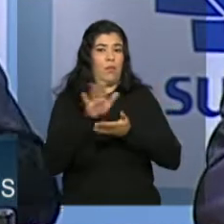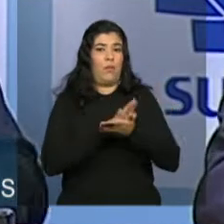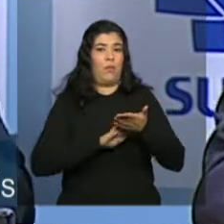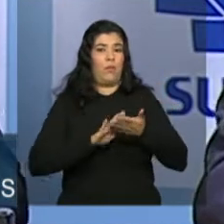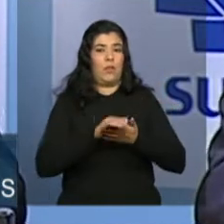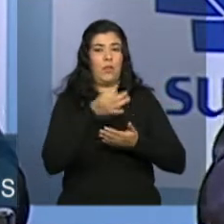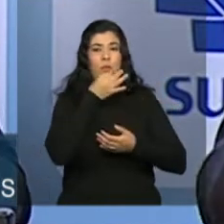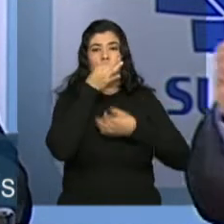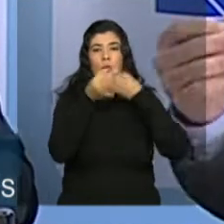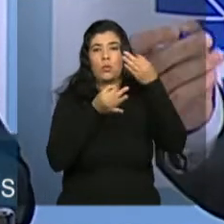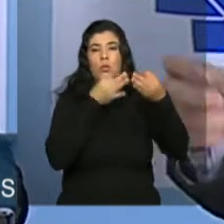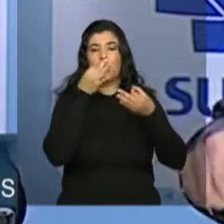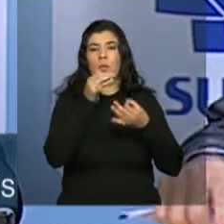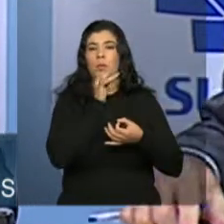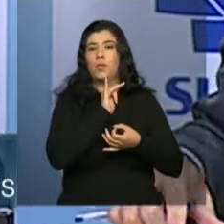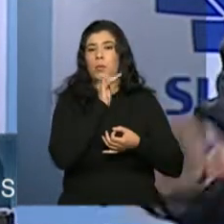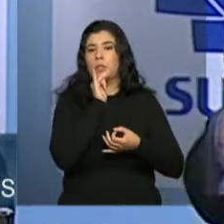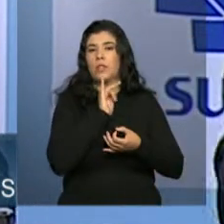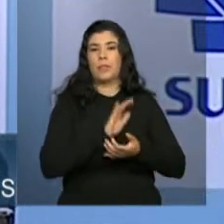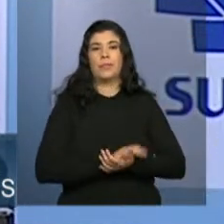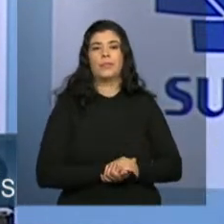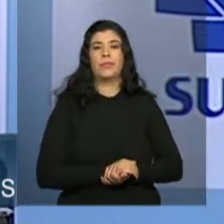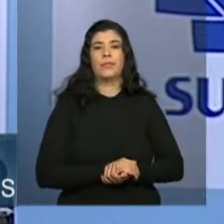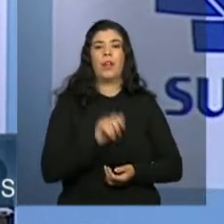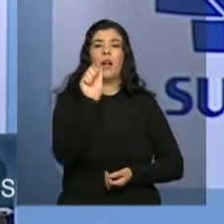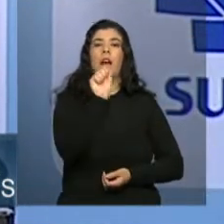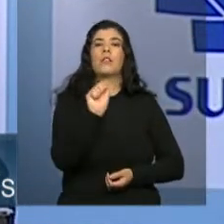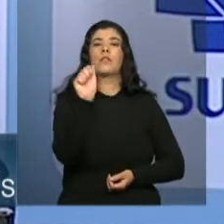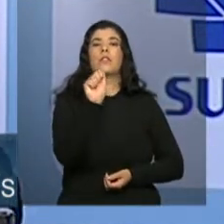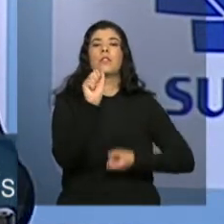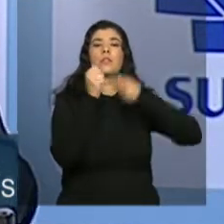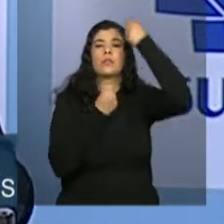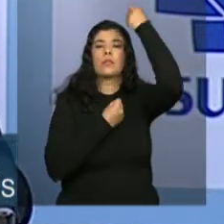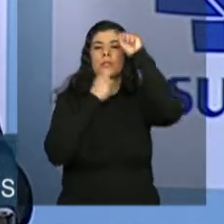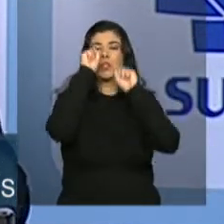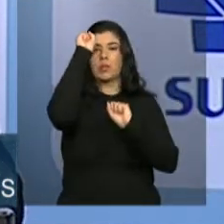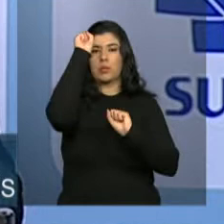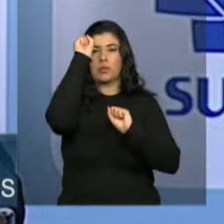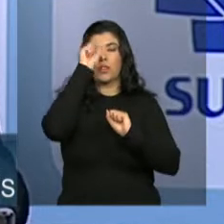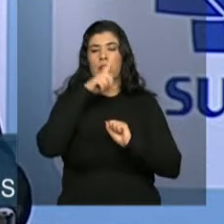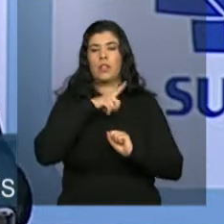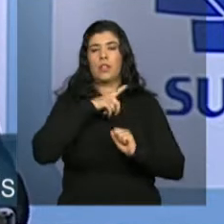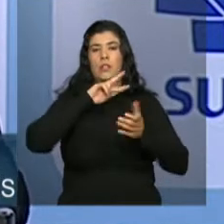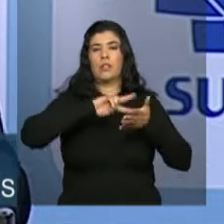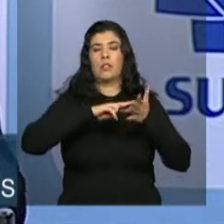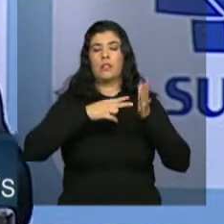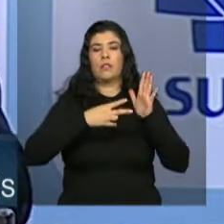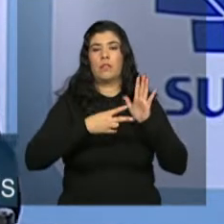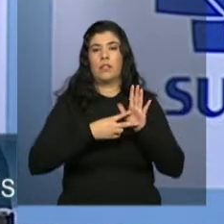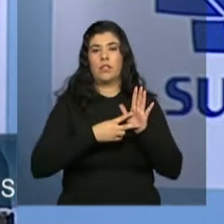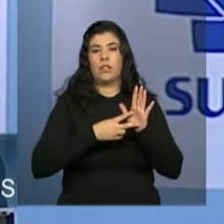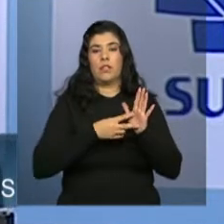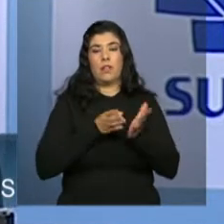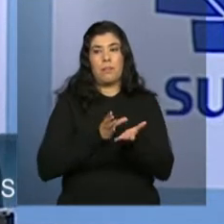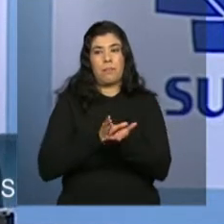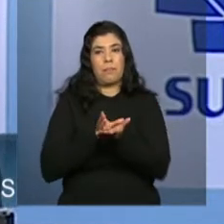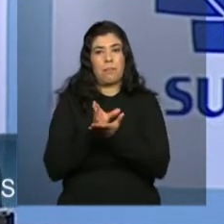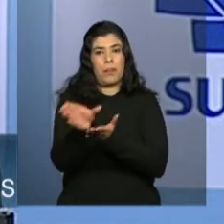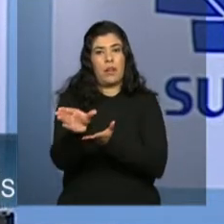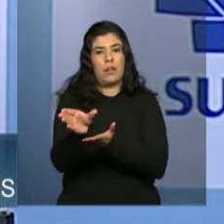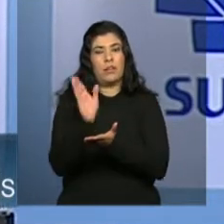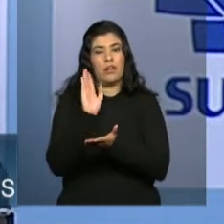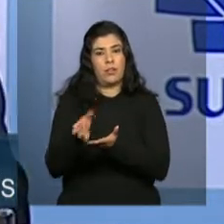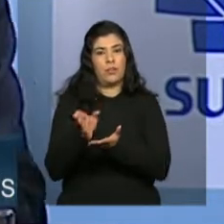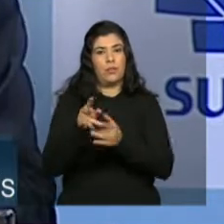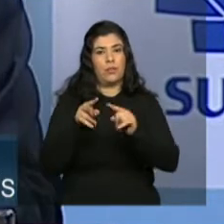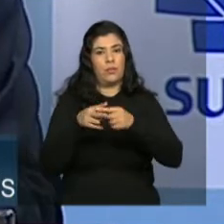por exemplo sugestões de algumas associações da indústria que significaria um repasse automático para